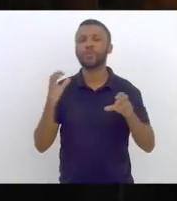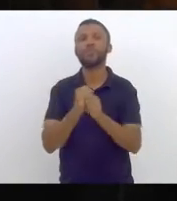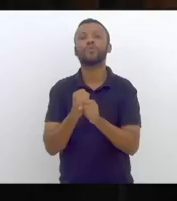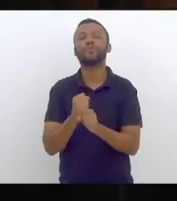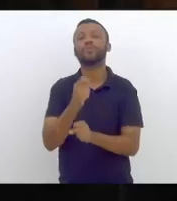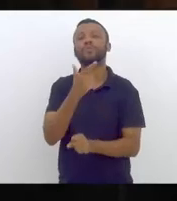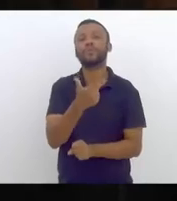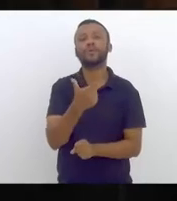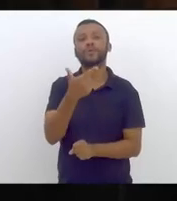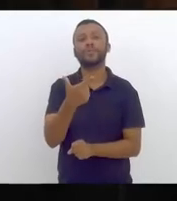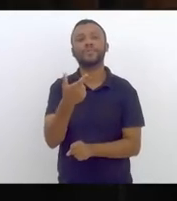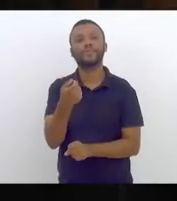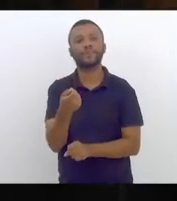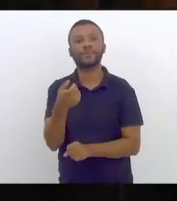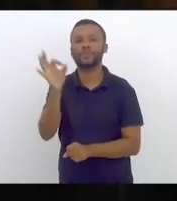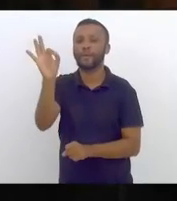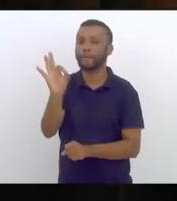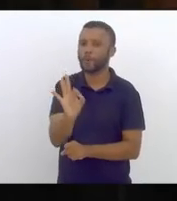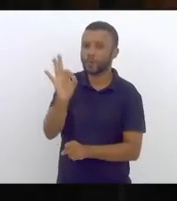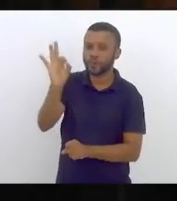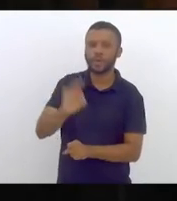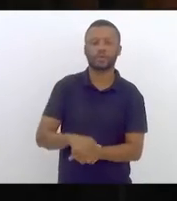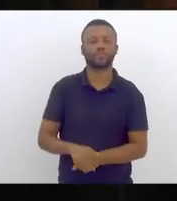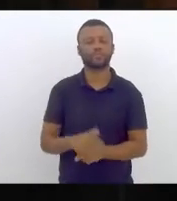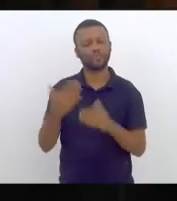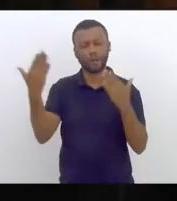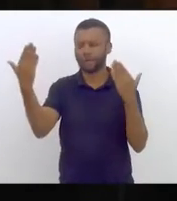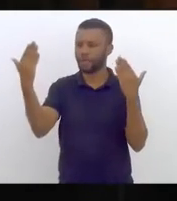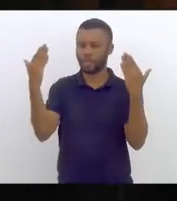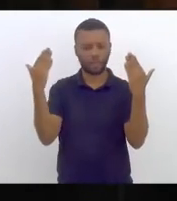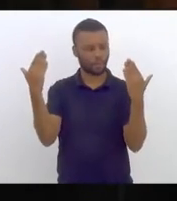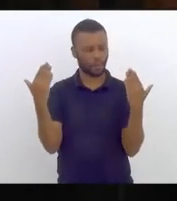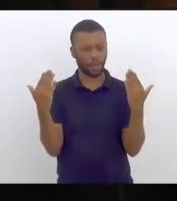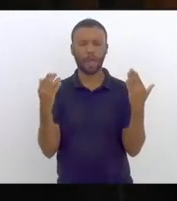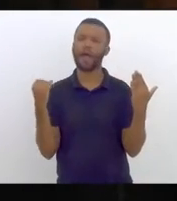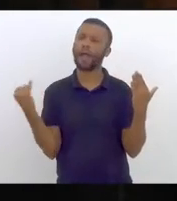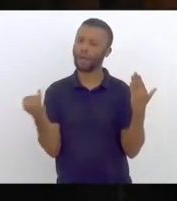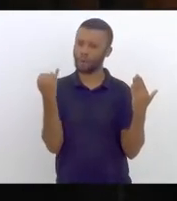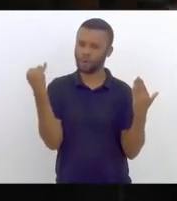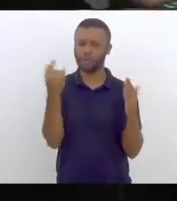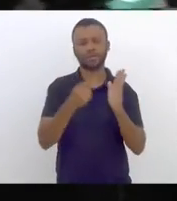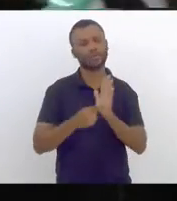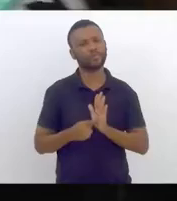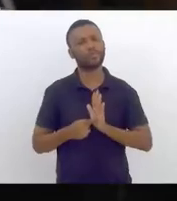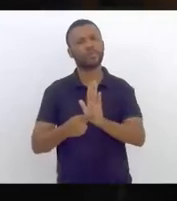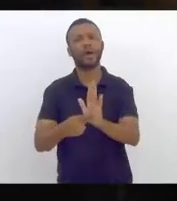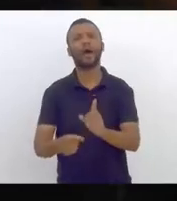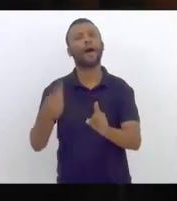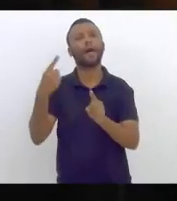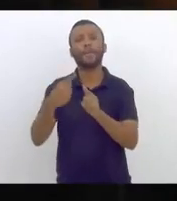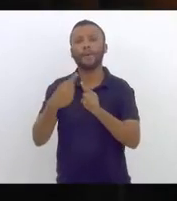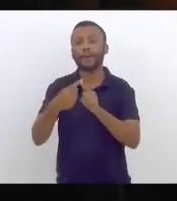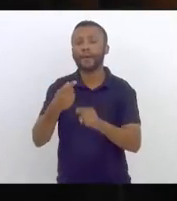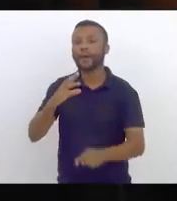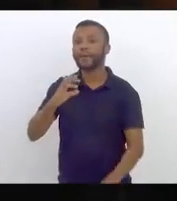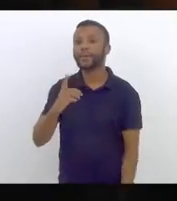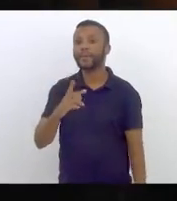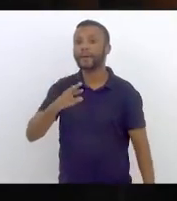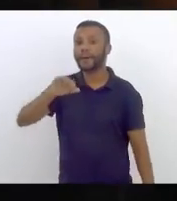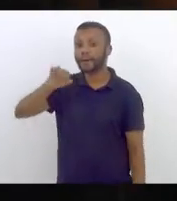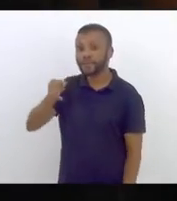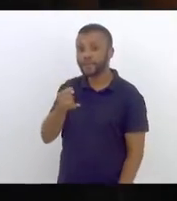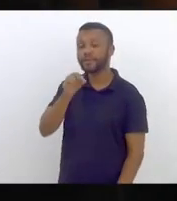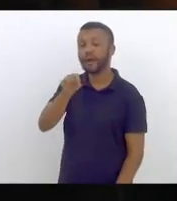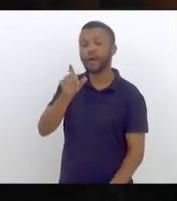220%. Essa comparação é importante ser feita, deputado Valdec, porque, afinal de contas, a CEPERJ virou